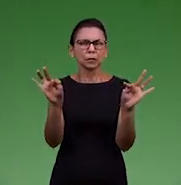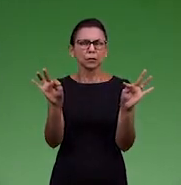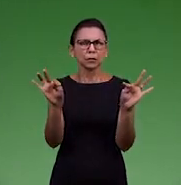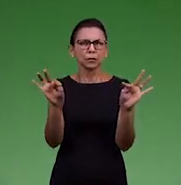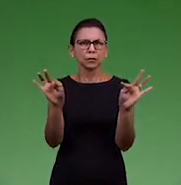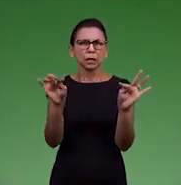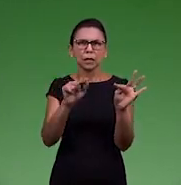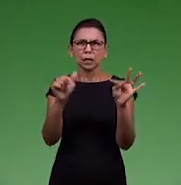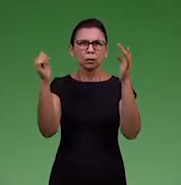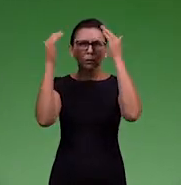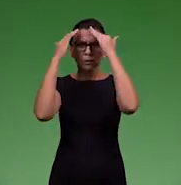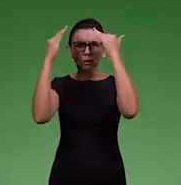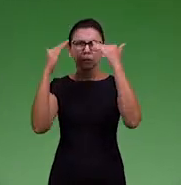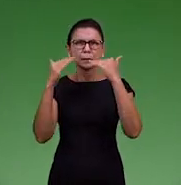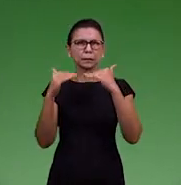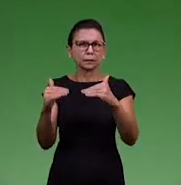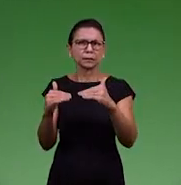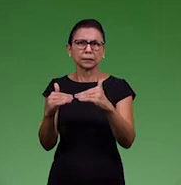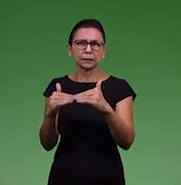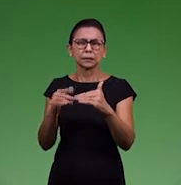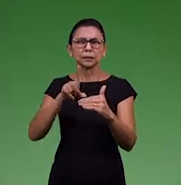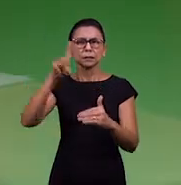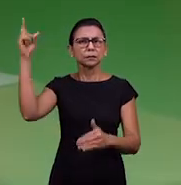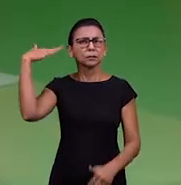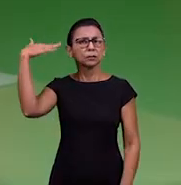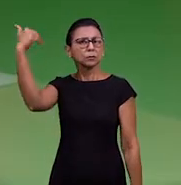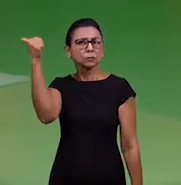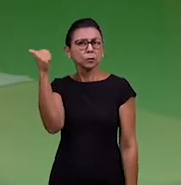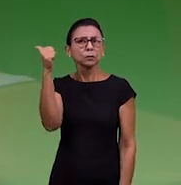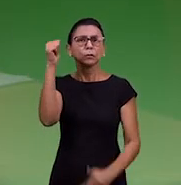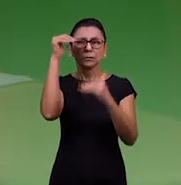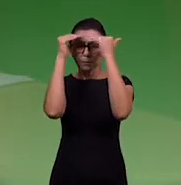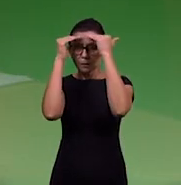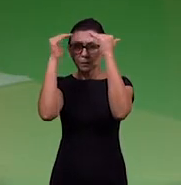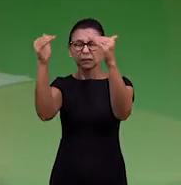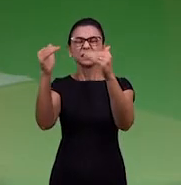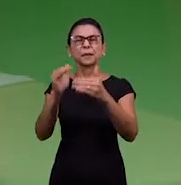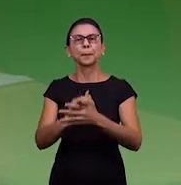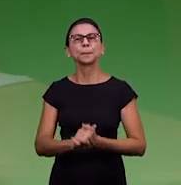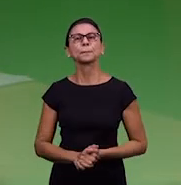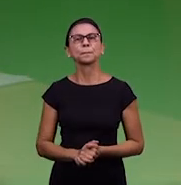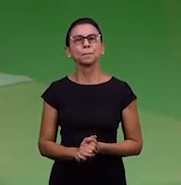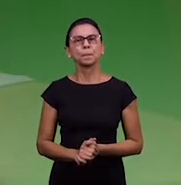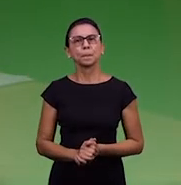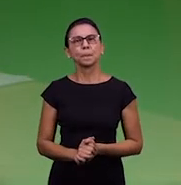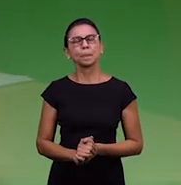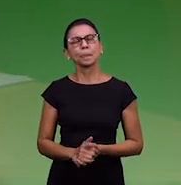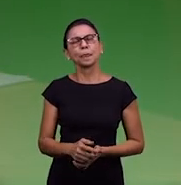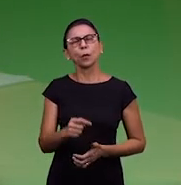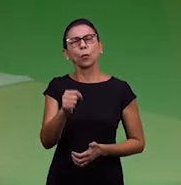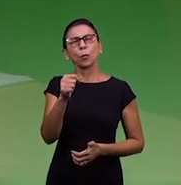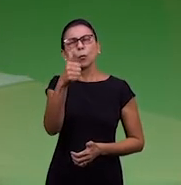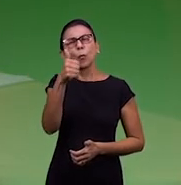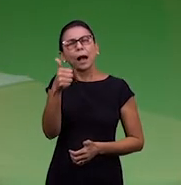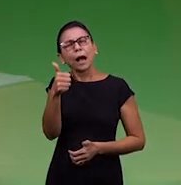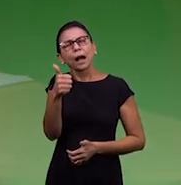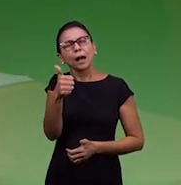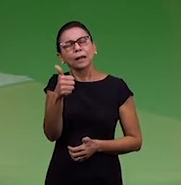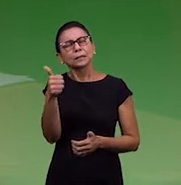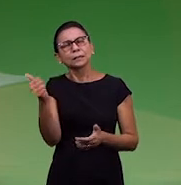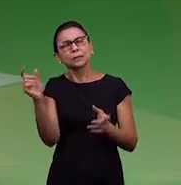visão celestial, Deus me chamou, agora eu vou obedecer. E lá no final da carreira dele, ele fala, combati o bom